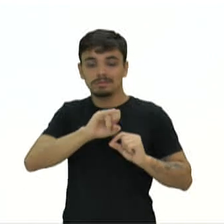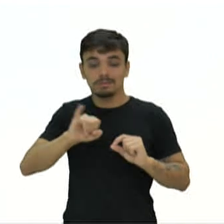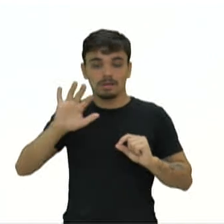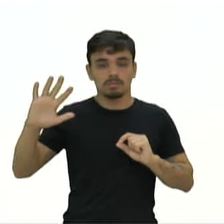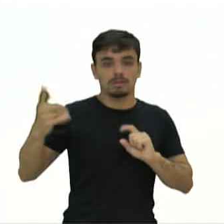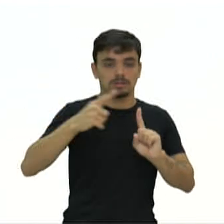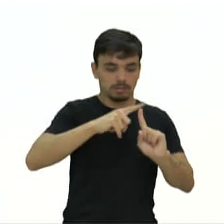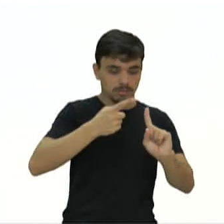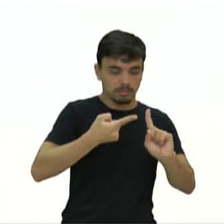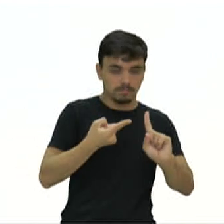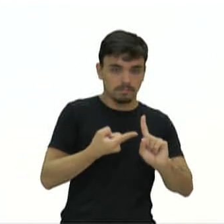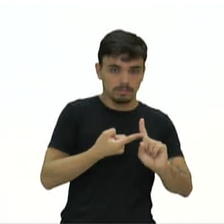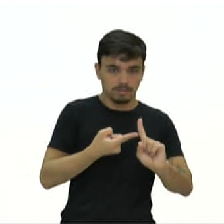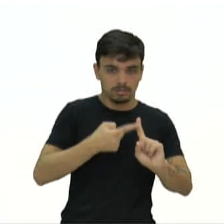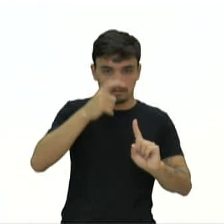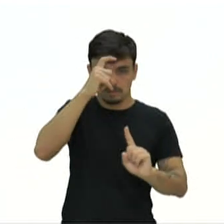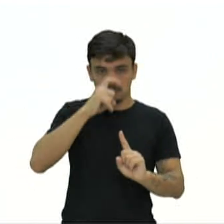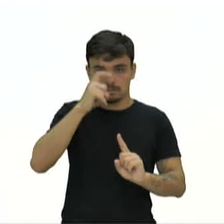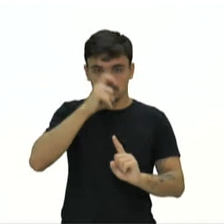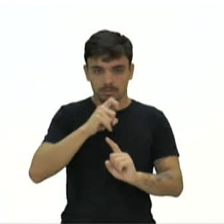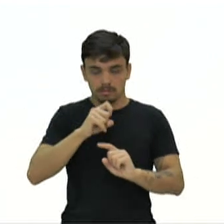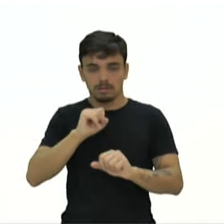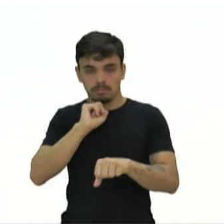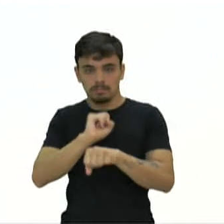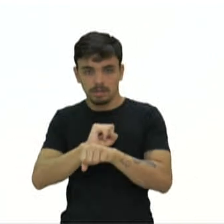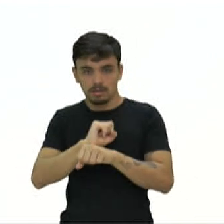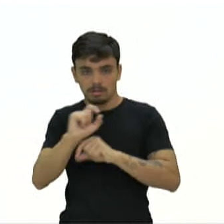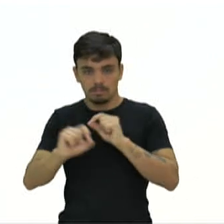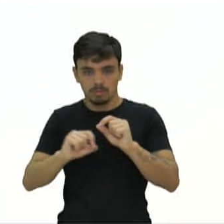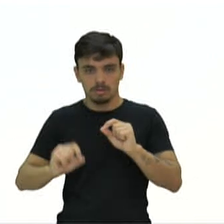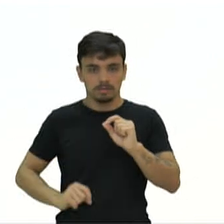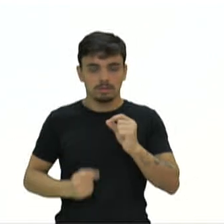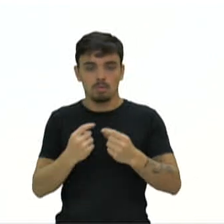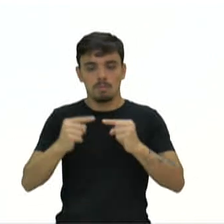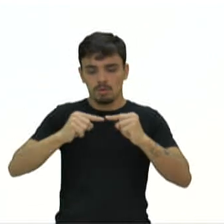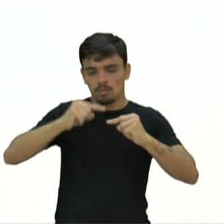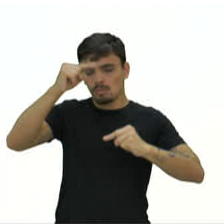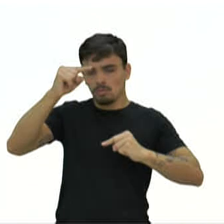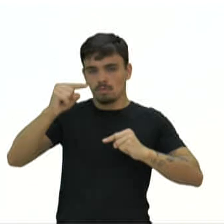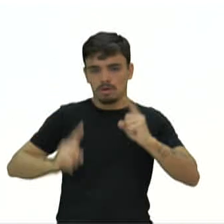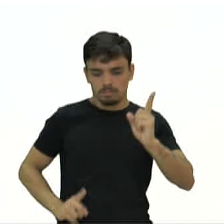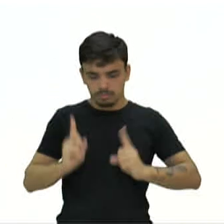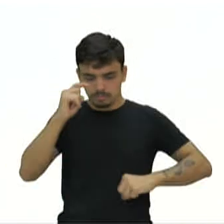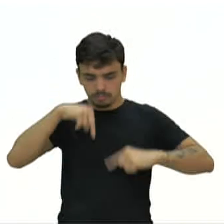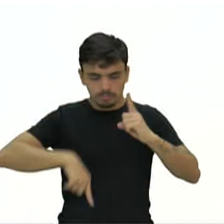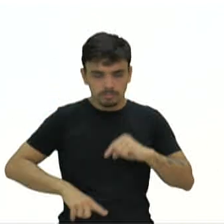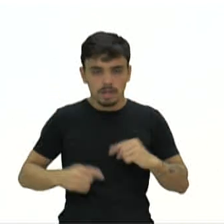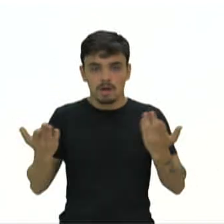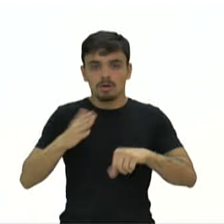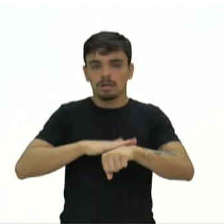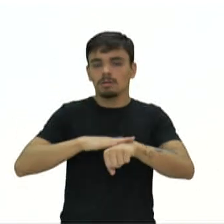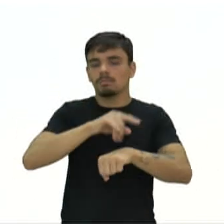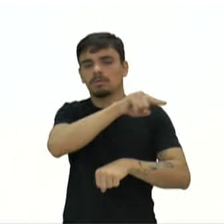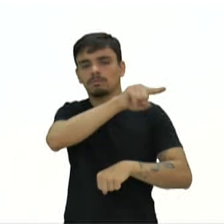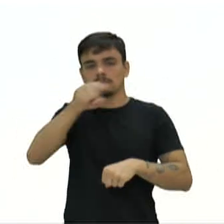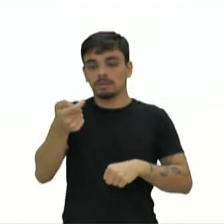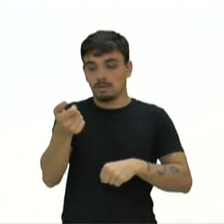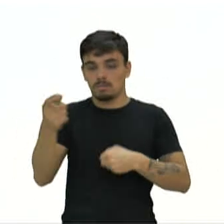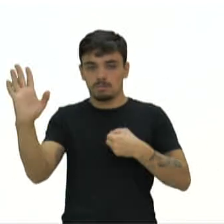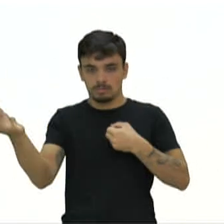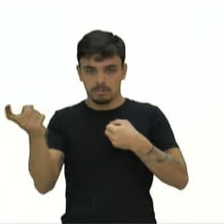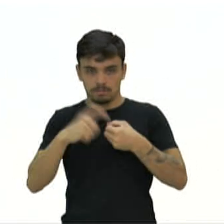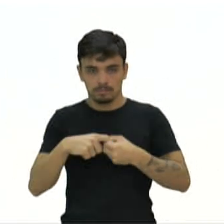a menstruação é impedida graças à manutenção da taxa hormonal. Deixo mais um tempinho para vocês aí, daqui a pouquinho a gente volta.